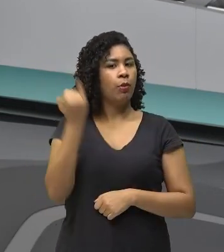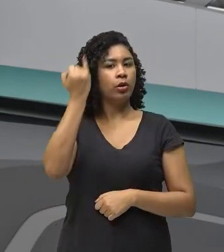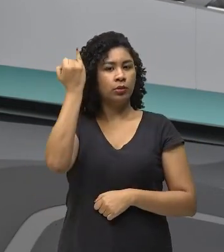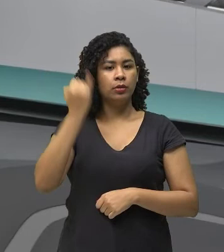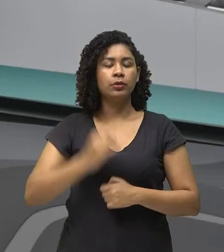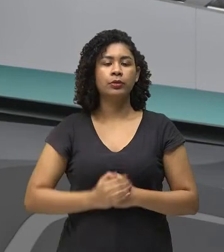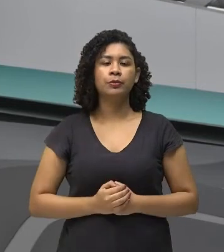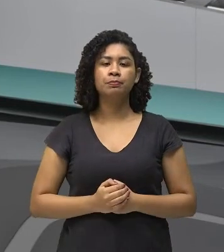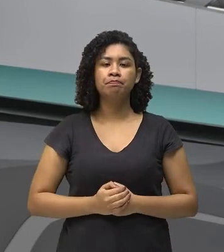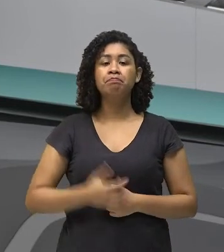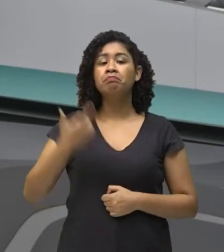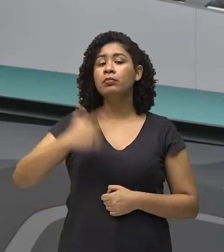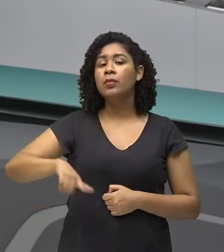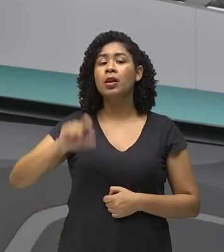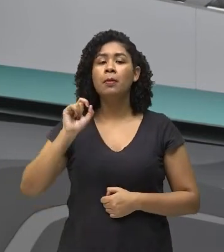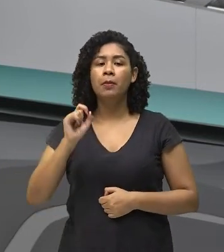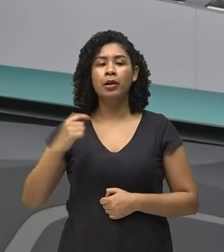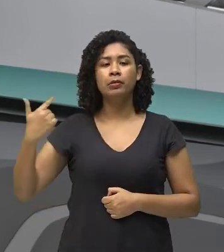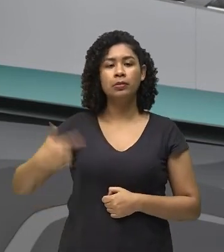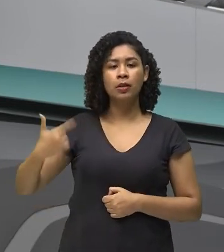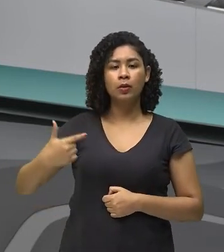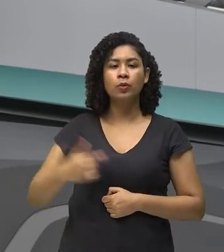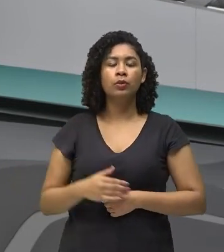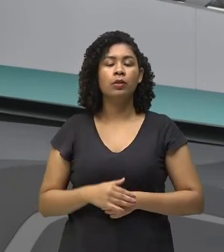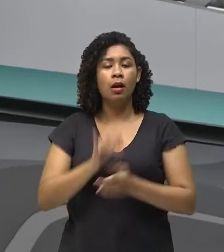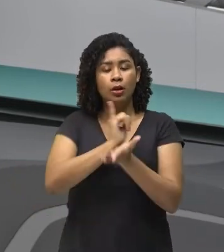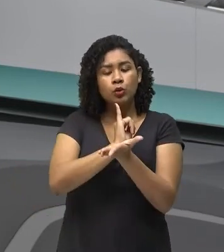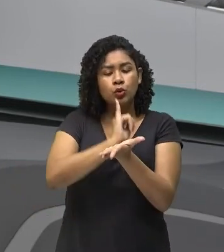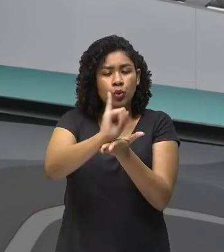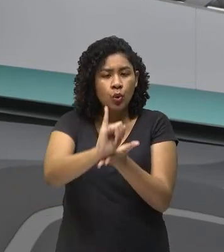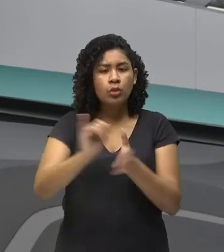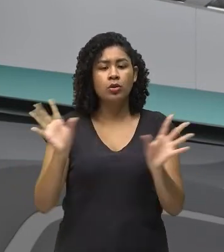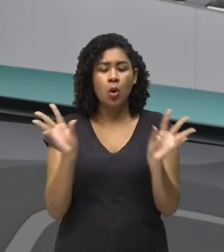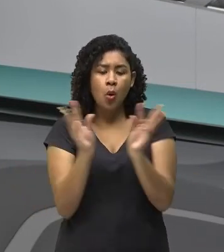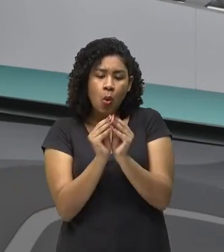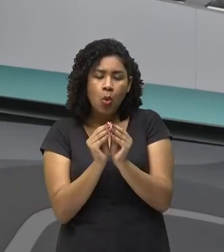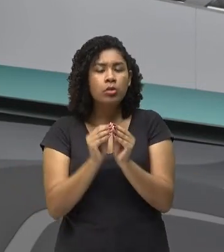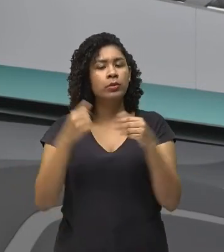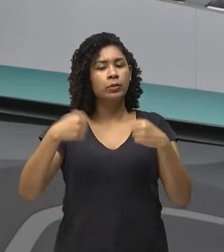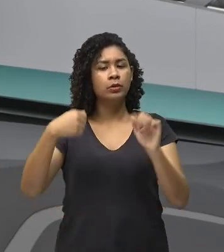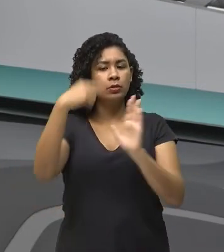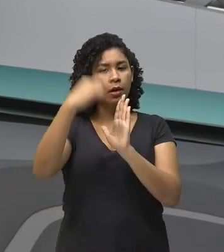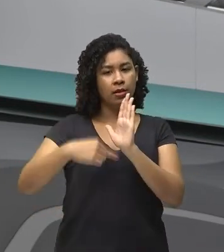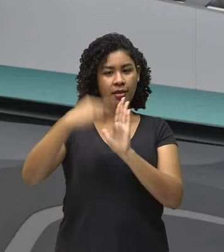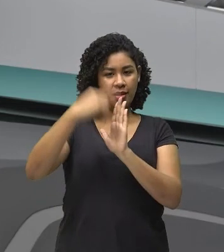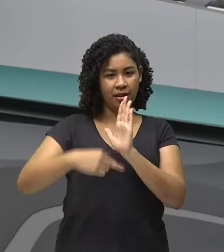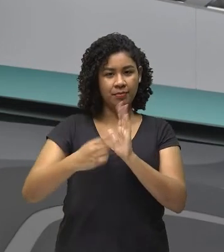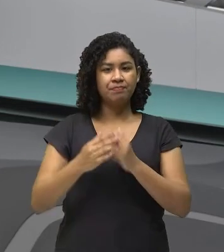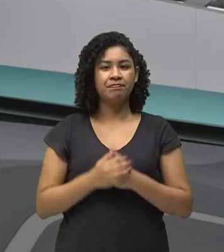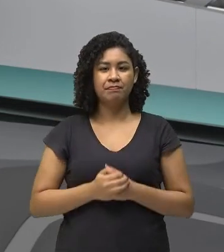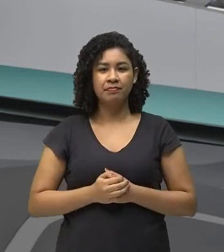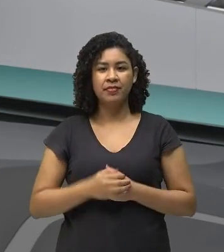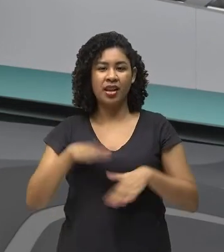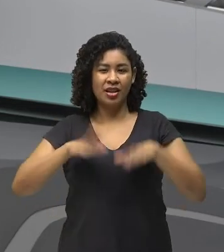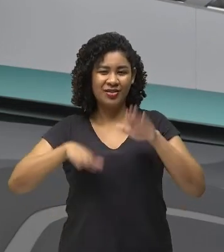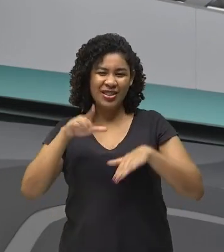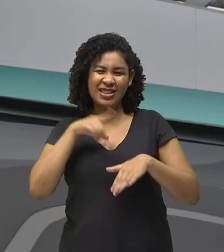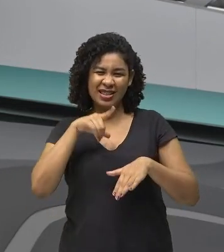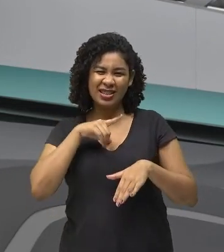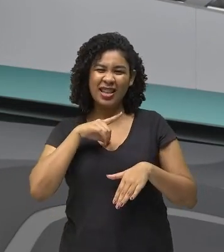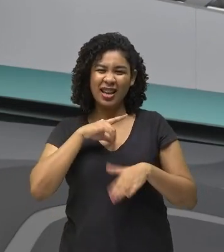skimming? Ler a introdução e a conclusão, caso haja no seu texto. Em geral, tem só a introdução,